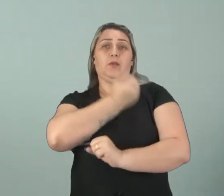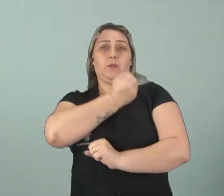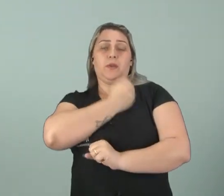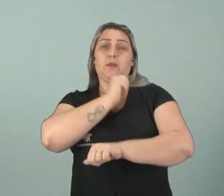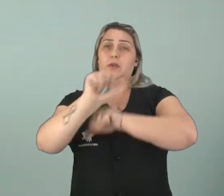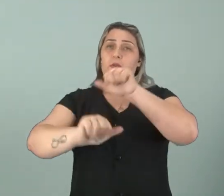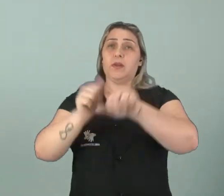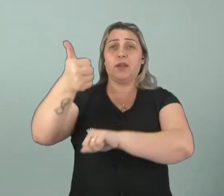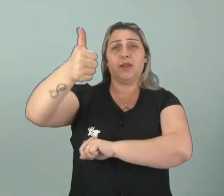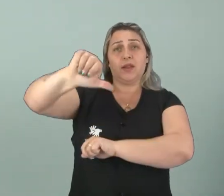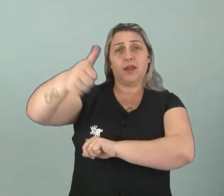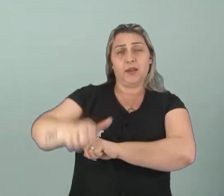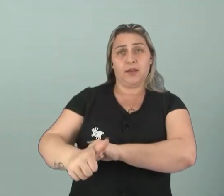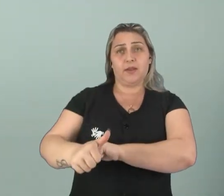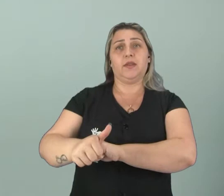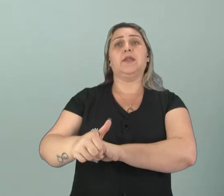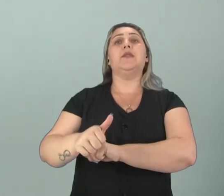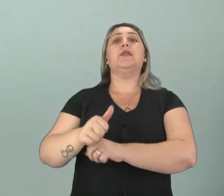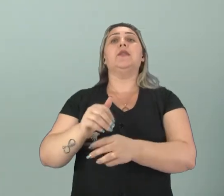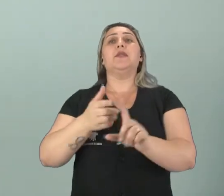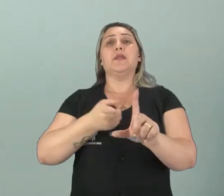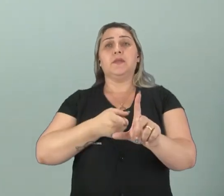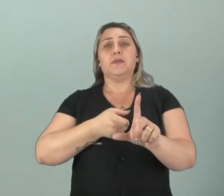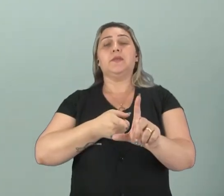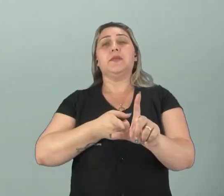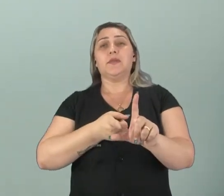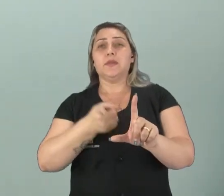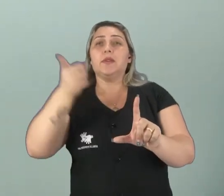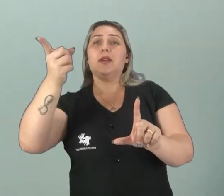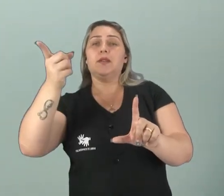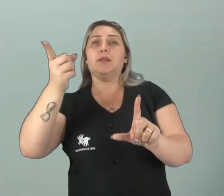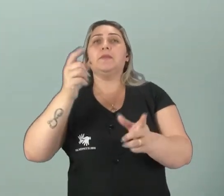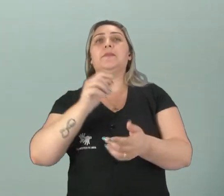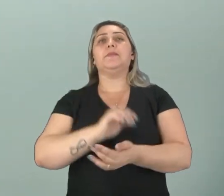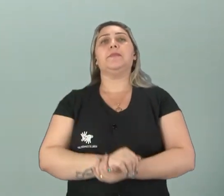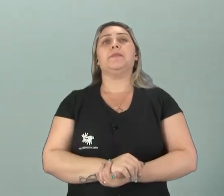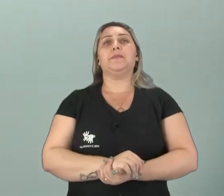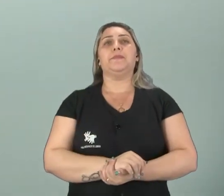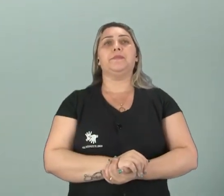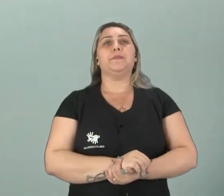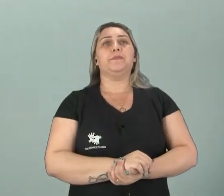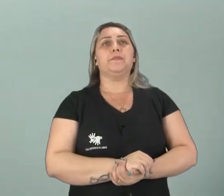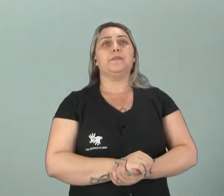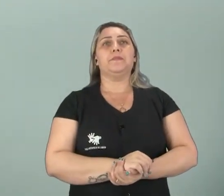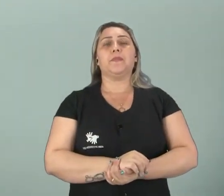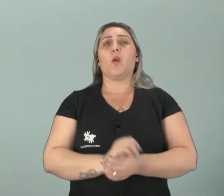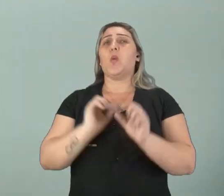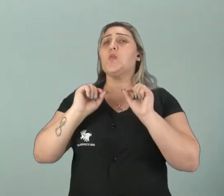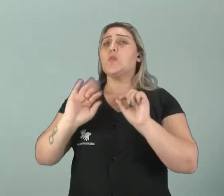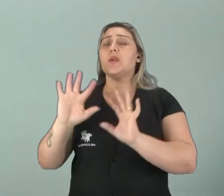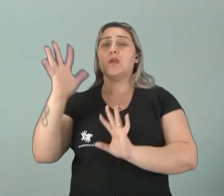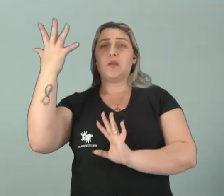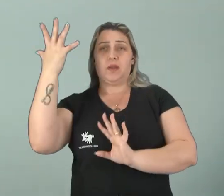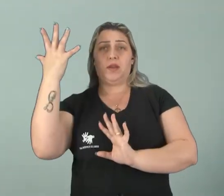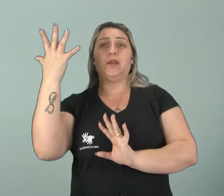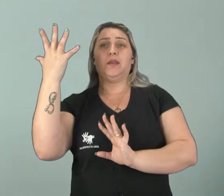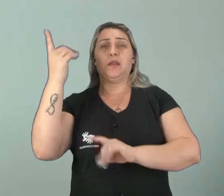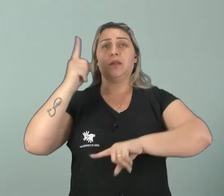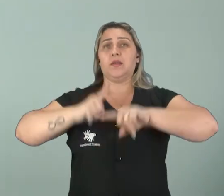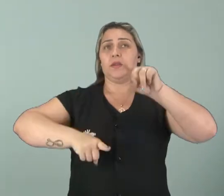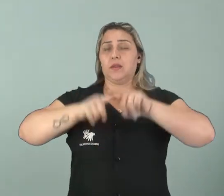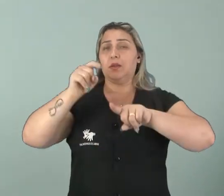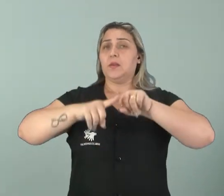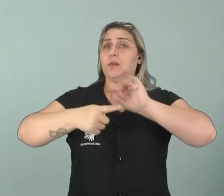transformando e analisando em escala. Mas o conceito em si é o grau dessa vibração. O que acontece é que um corpo, se ele